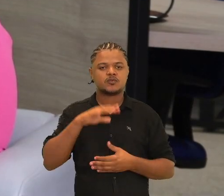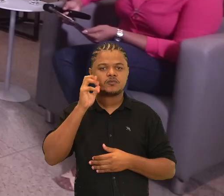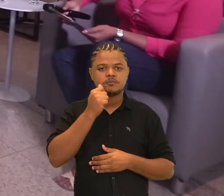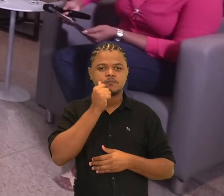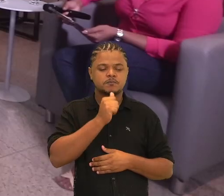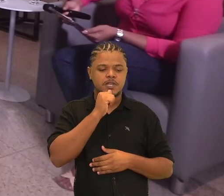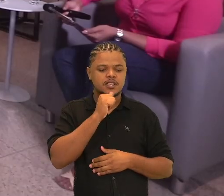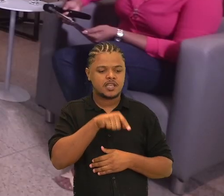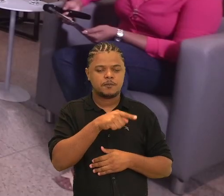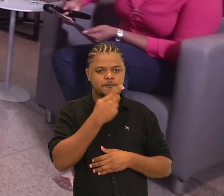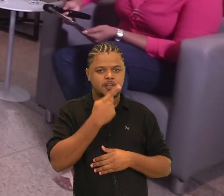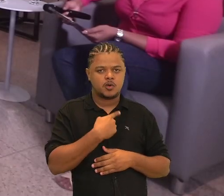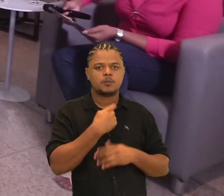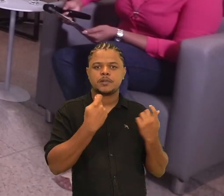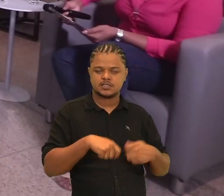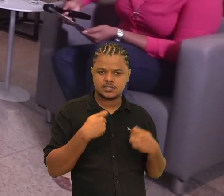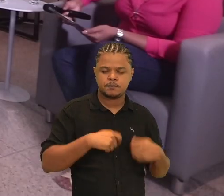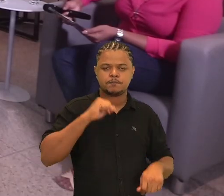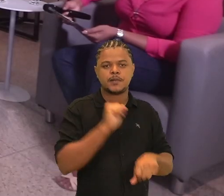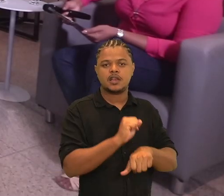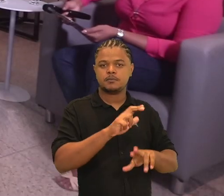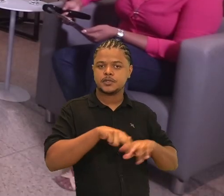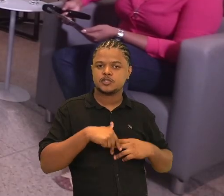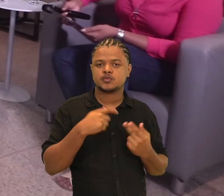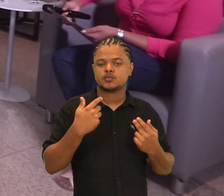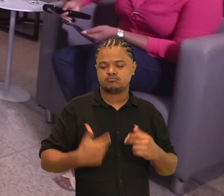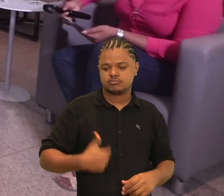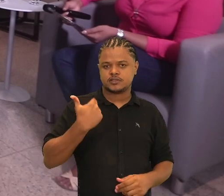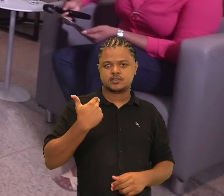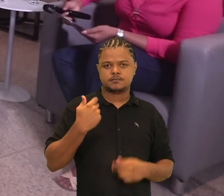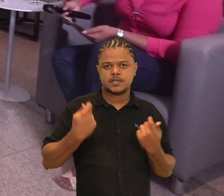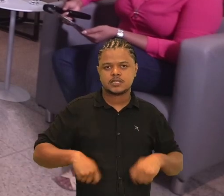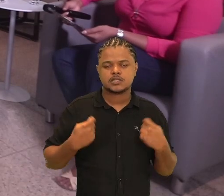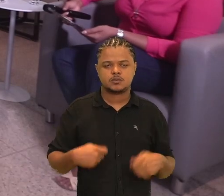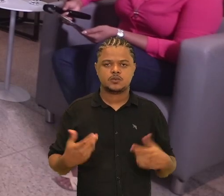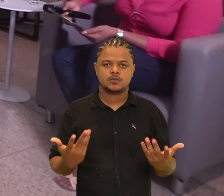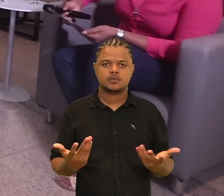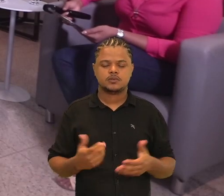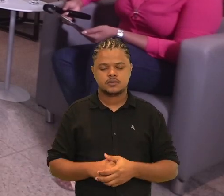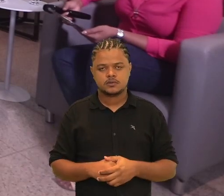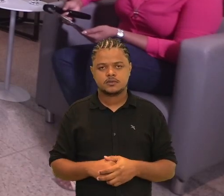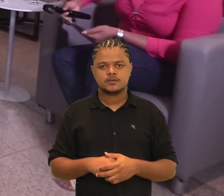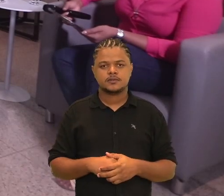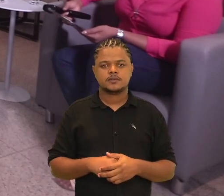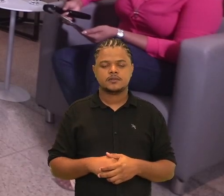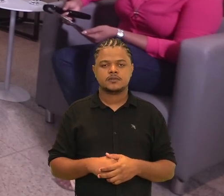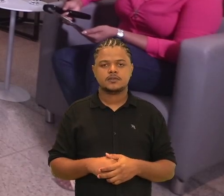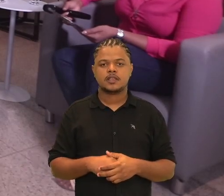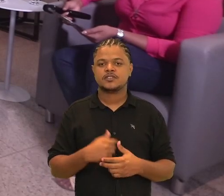precisei parar porque eu precisava fazer uma cirurgia, mas eu não sei como é que está meu filho. Ela estava altamente angustiada, ou seja, você não tem nem tempo de